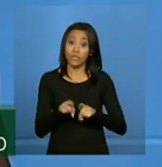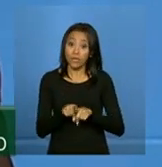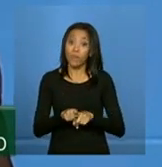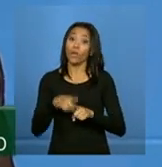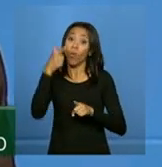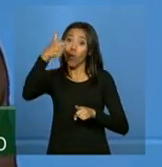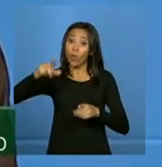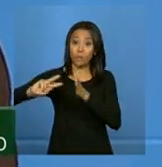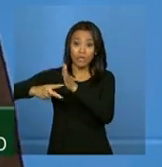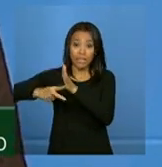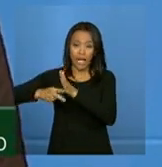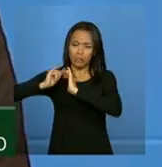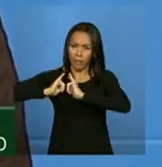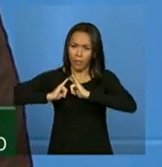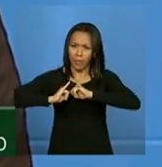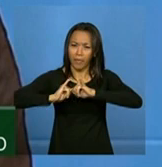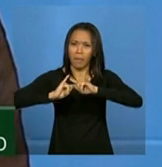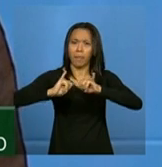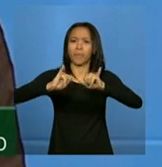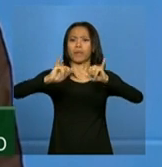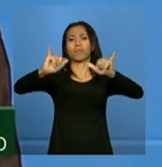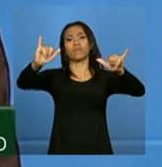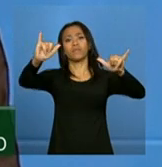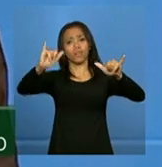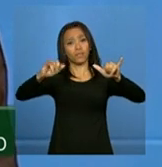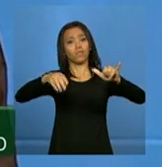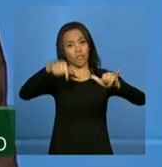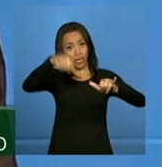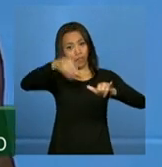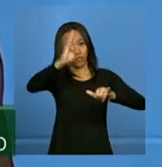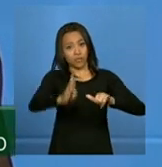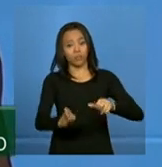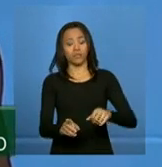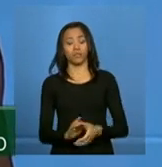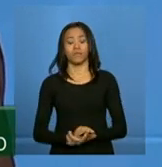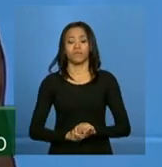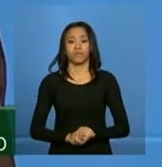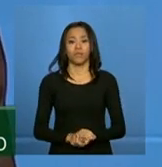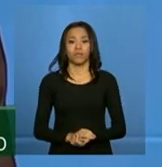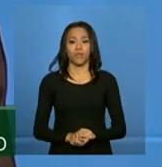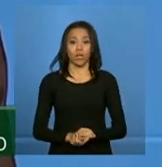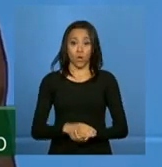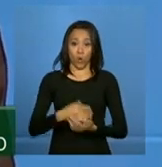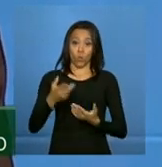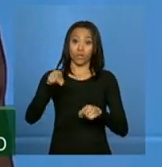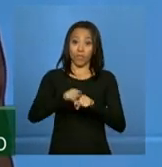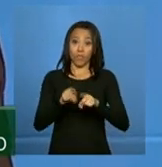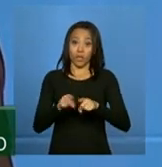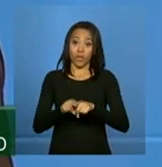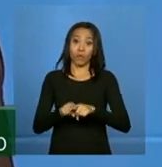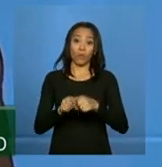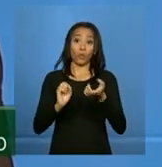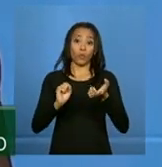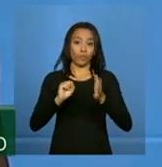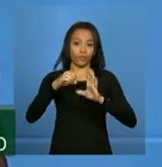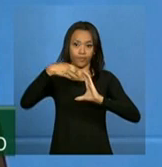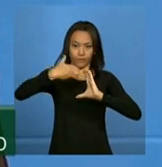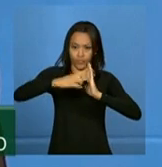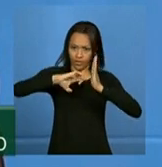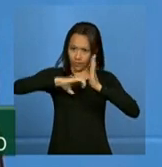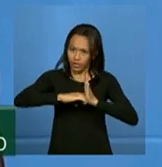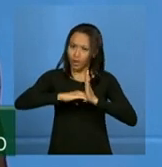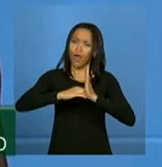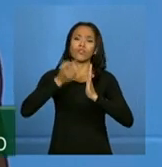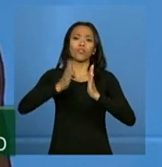pelos sindicatos de empregadores e empregados no Brasil, o Senado brasileiro aprovou unanimemente uma